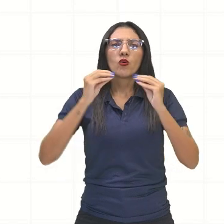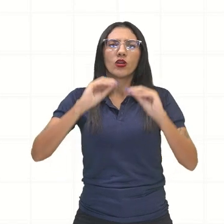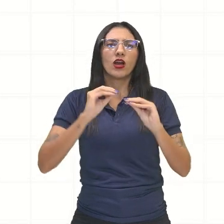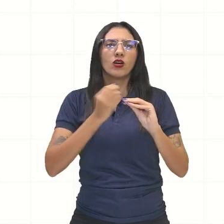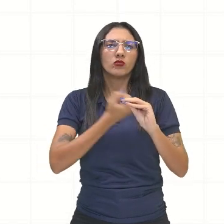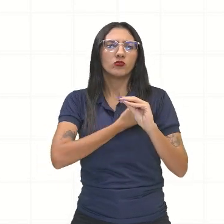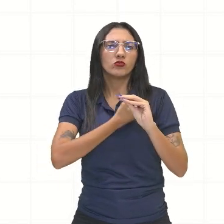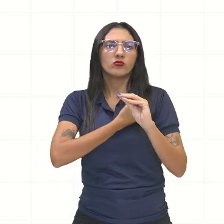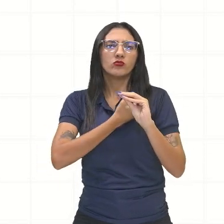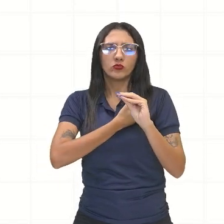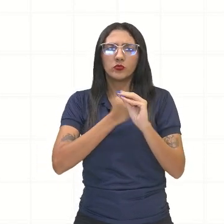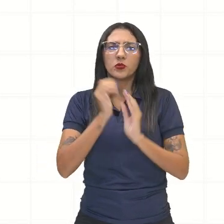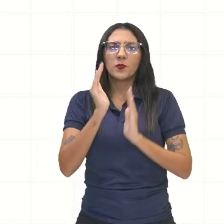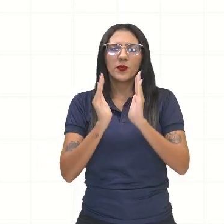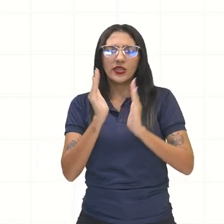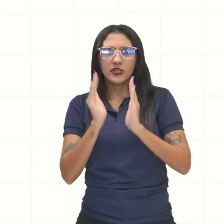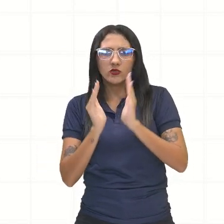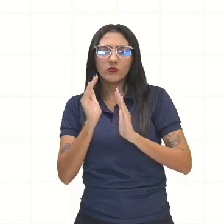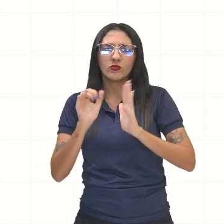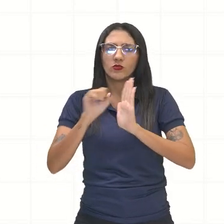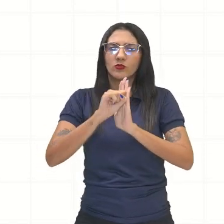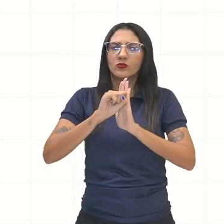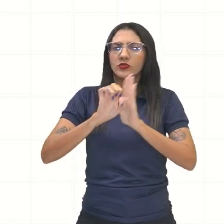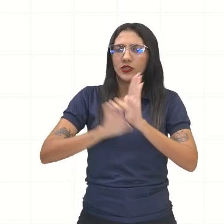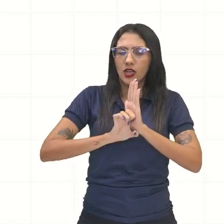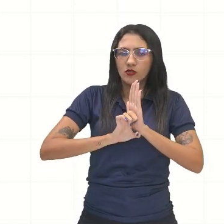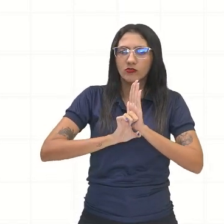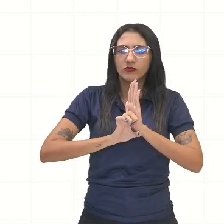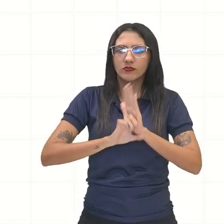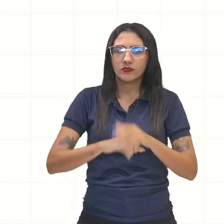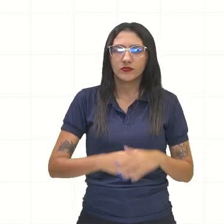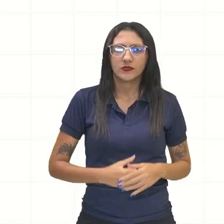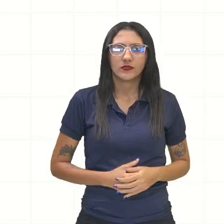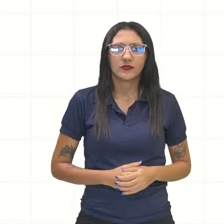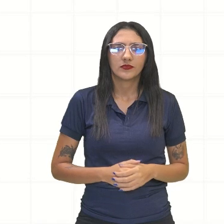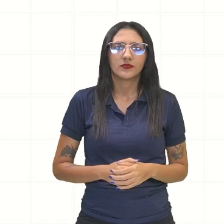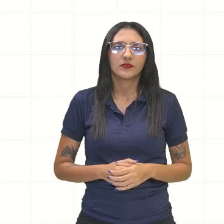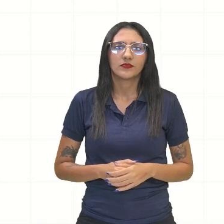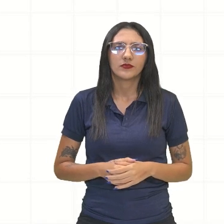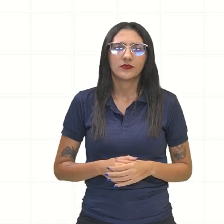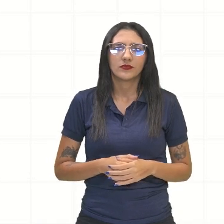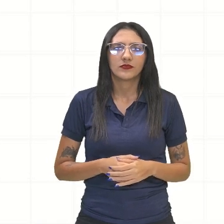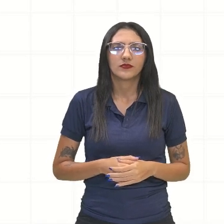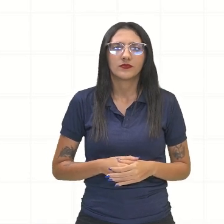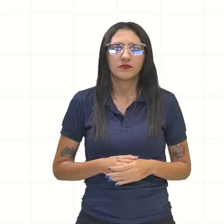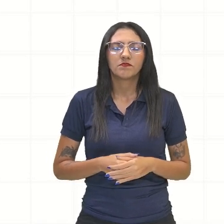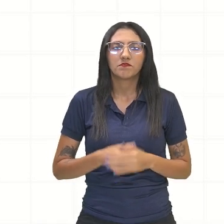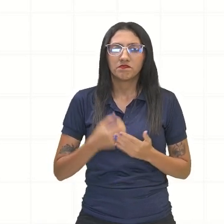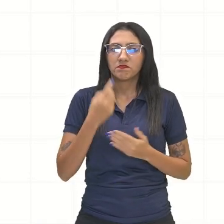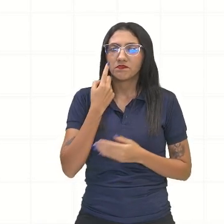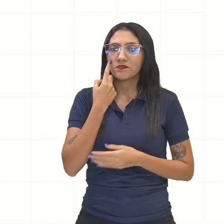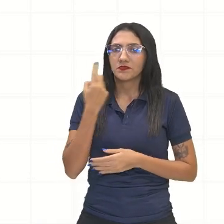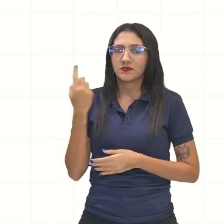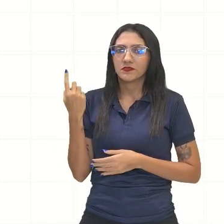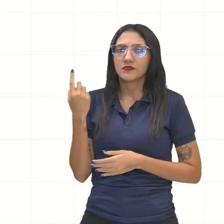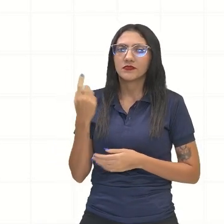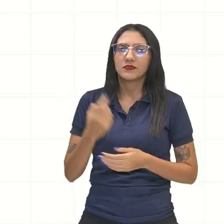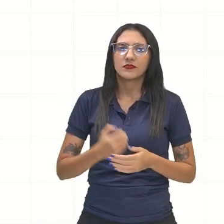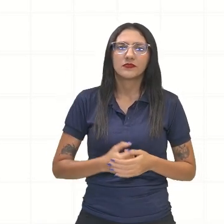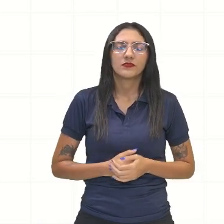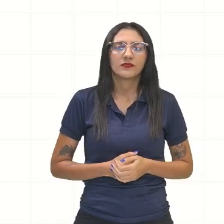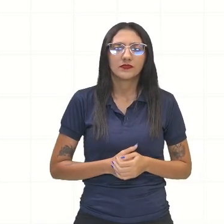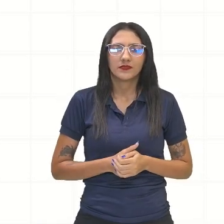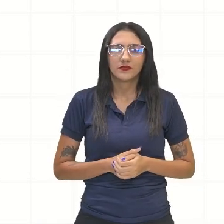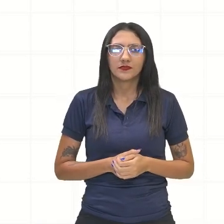sobrar indicará o século a qual pertence. Então, é só prestar atenção, tá bom? Olha só, nós temos